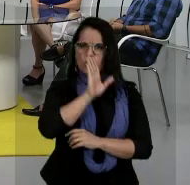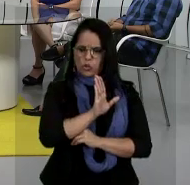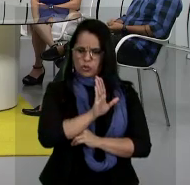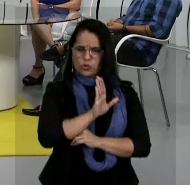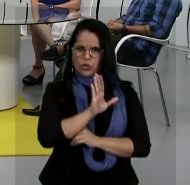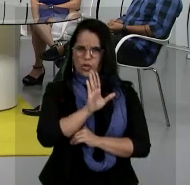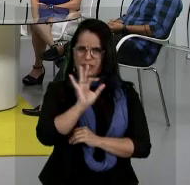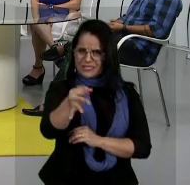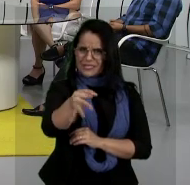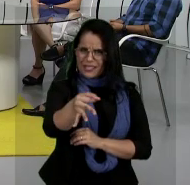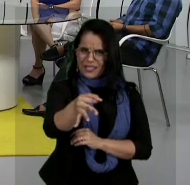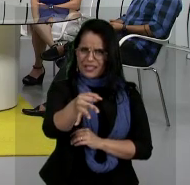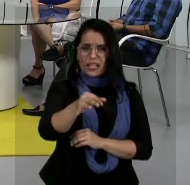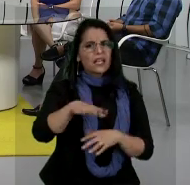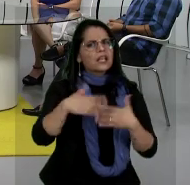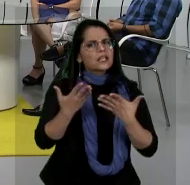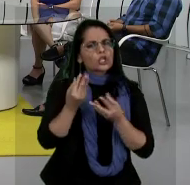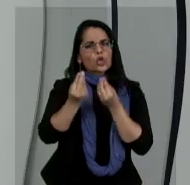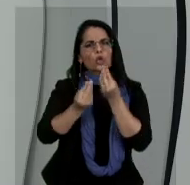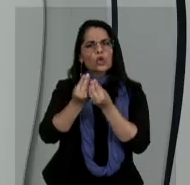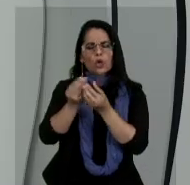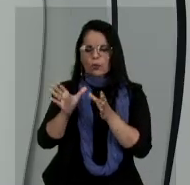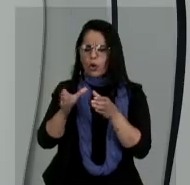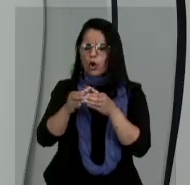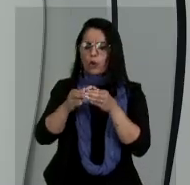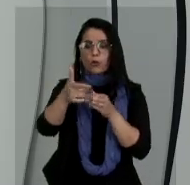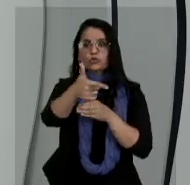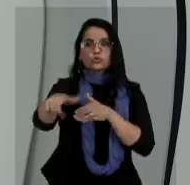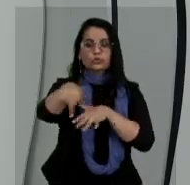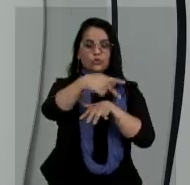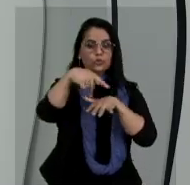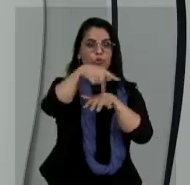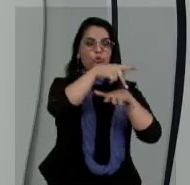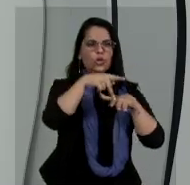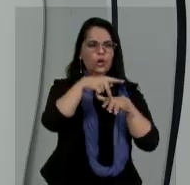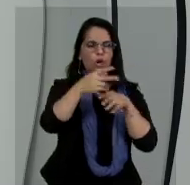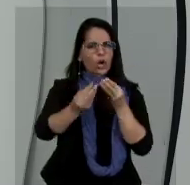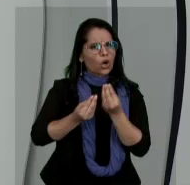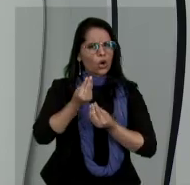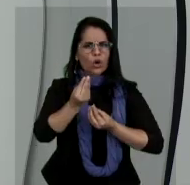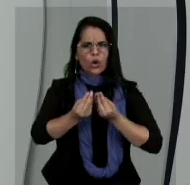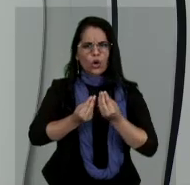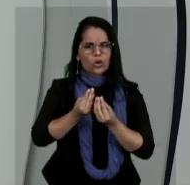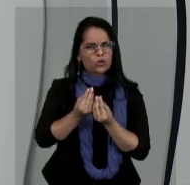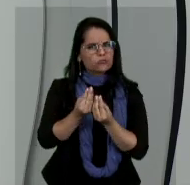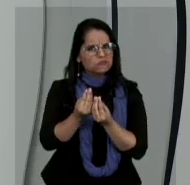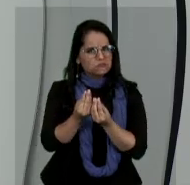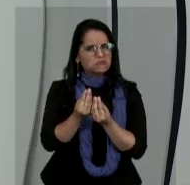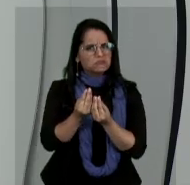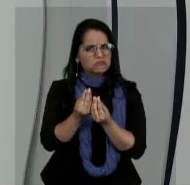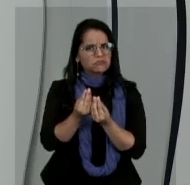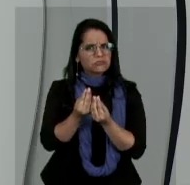surda brasileira. A comunidade surda de outras nacionalidades, de outros países,